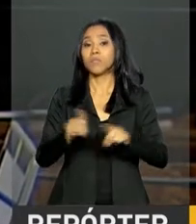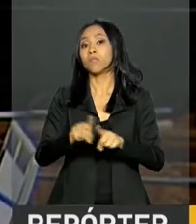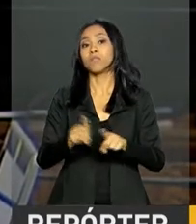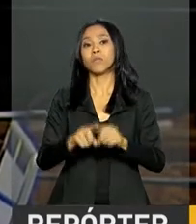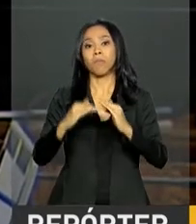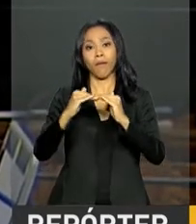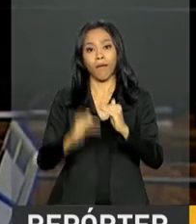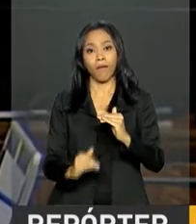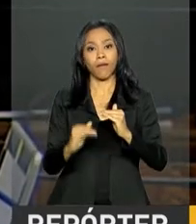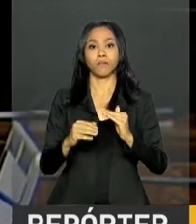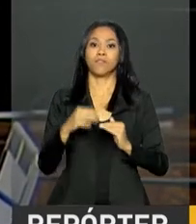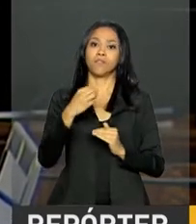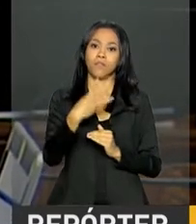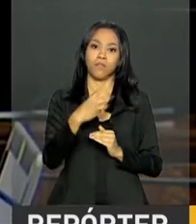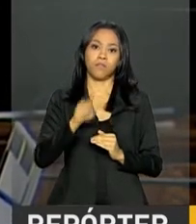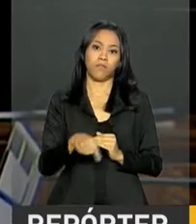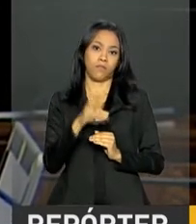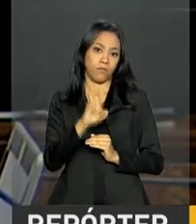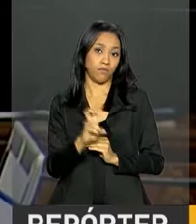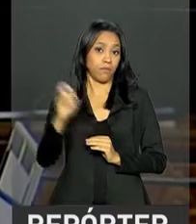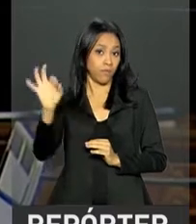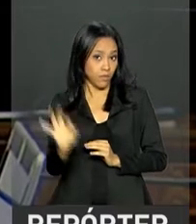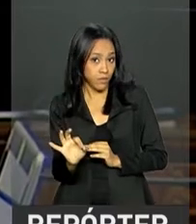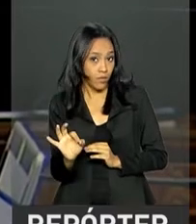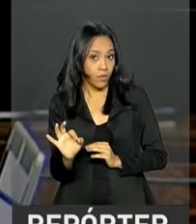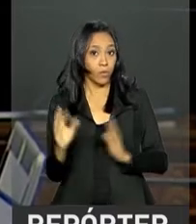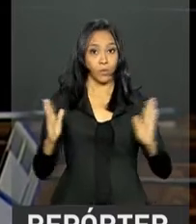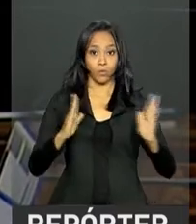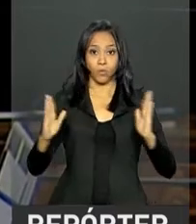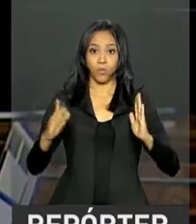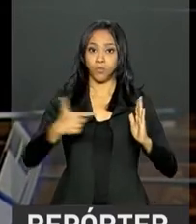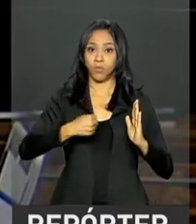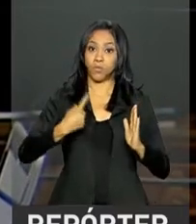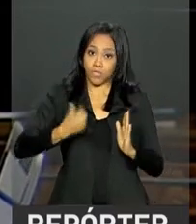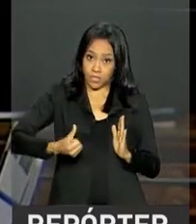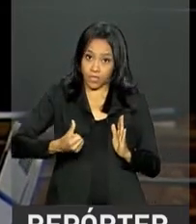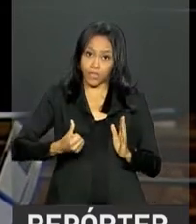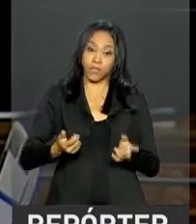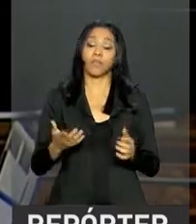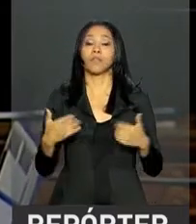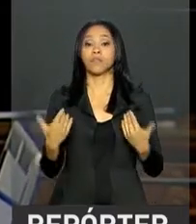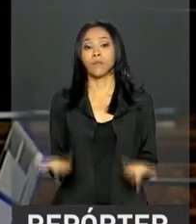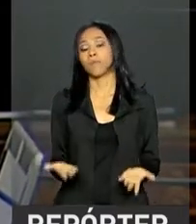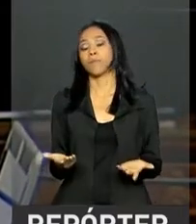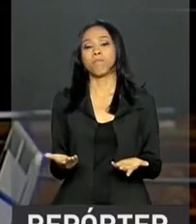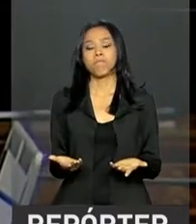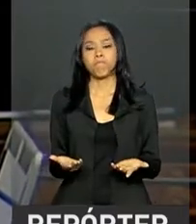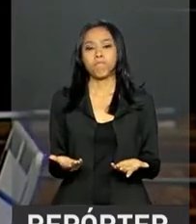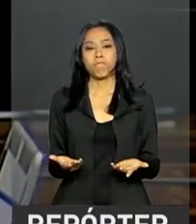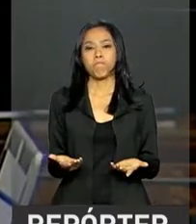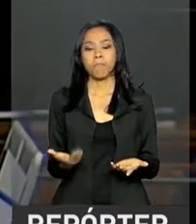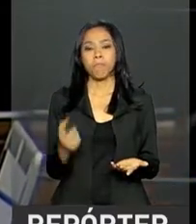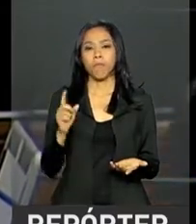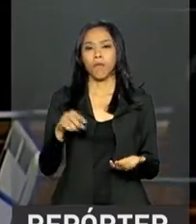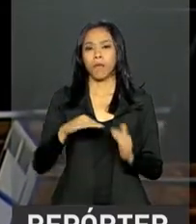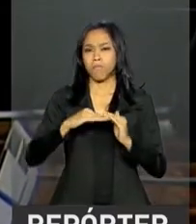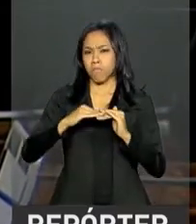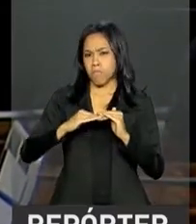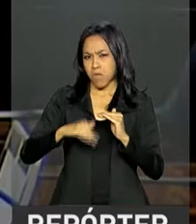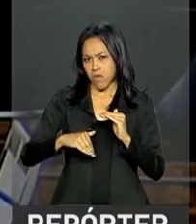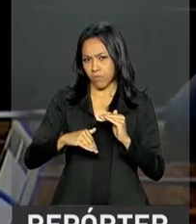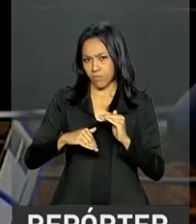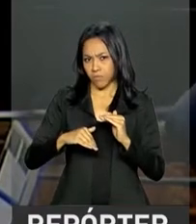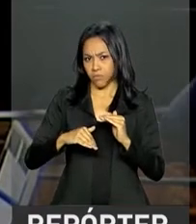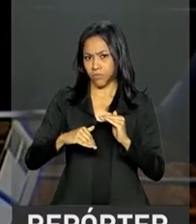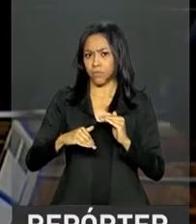meio por cento de 2016 então para sair de menos três e meio